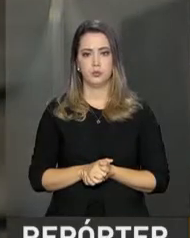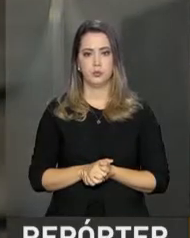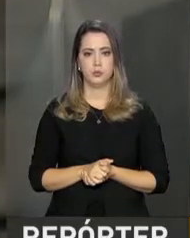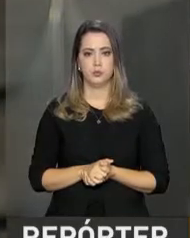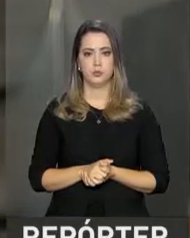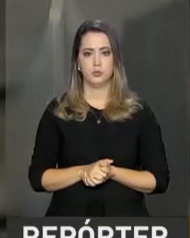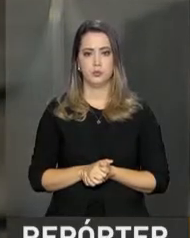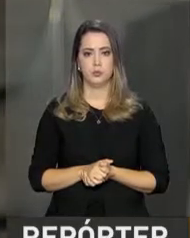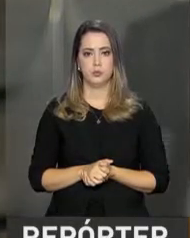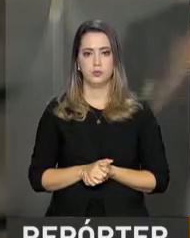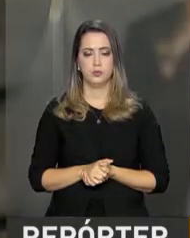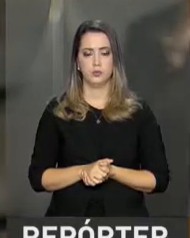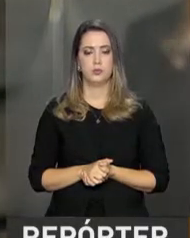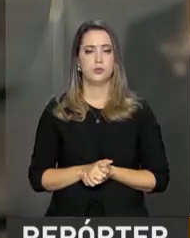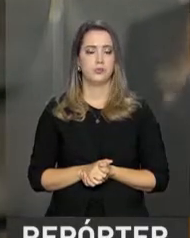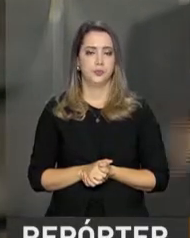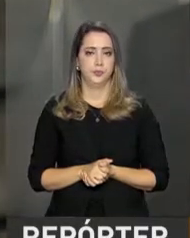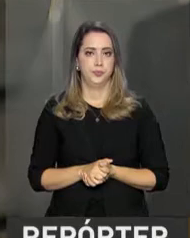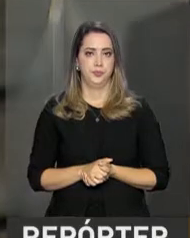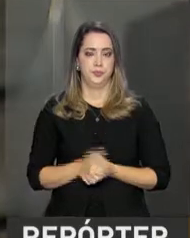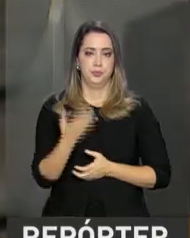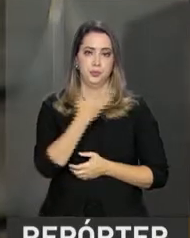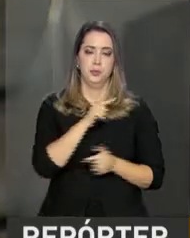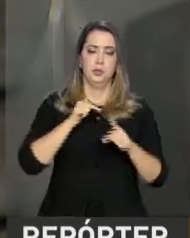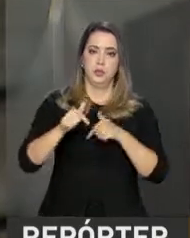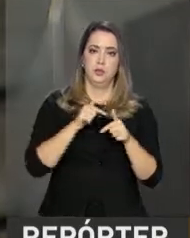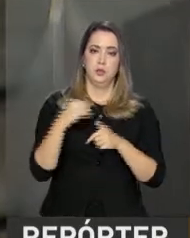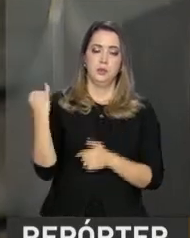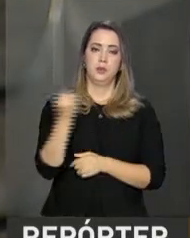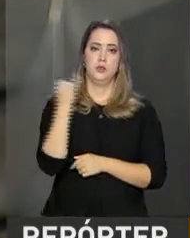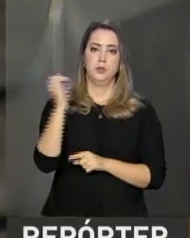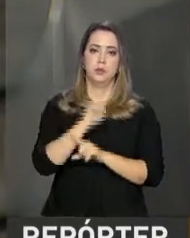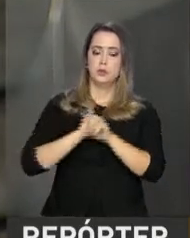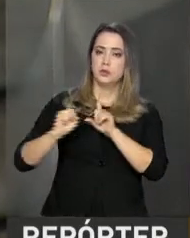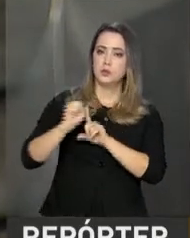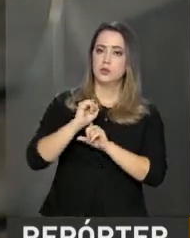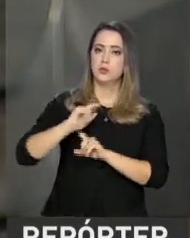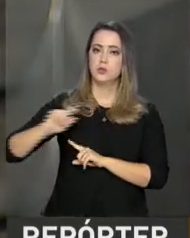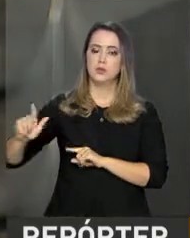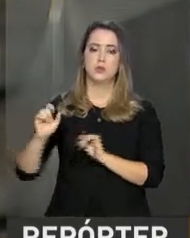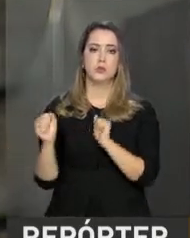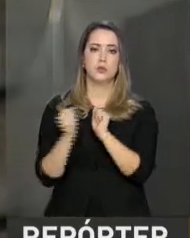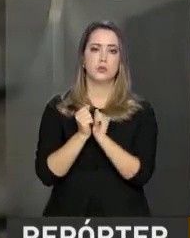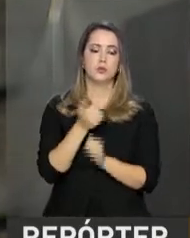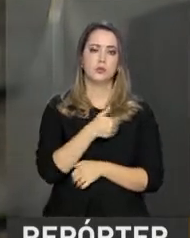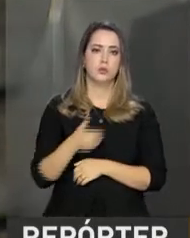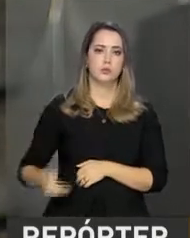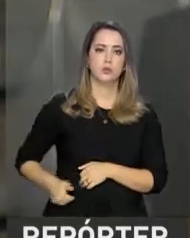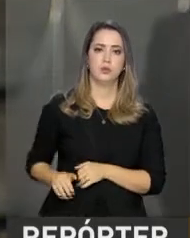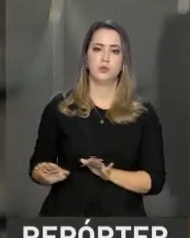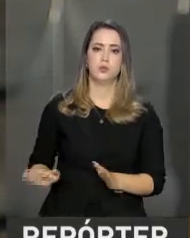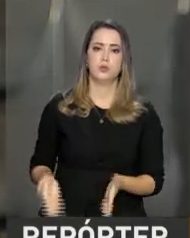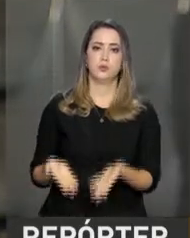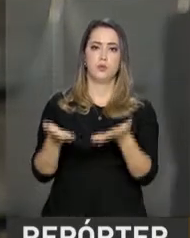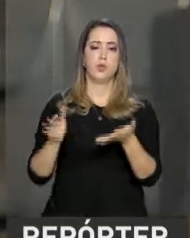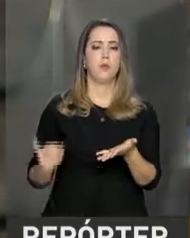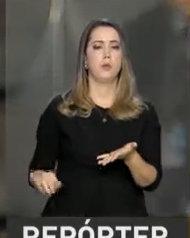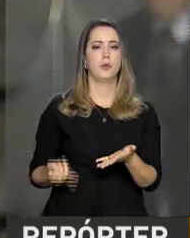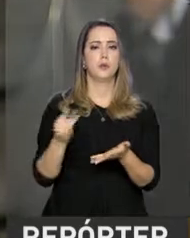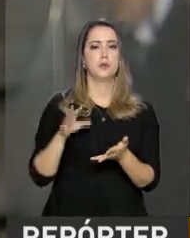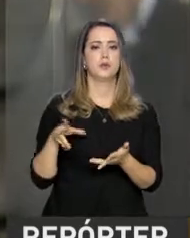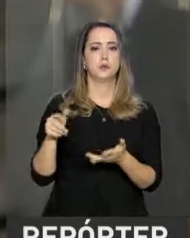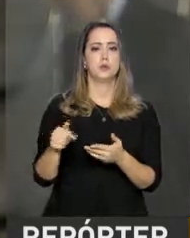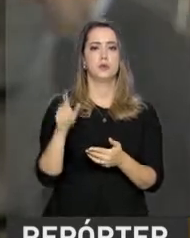essencial da sociedade civil em parceria com o estado prover melhor oportunidade a todos isto